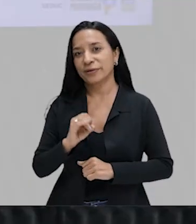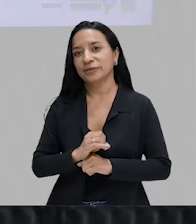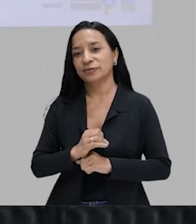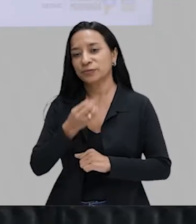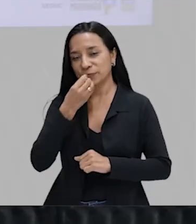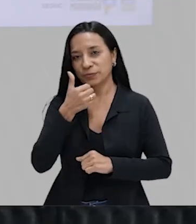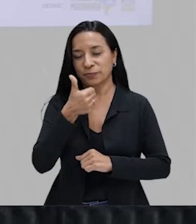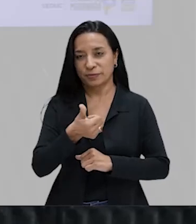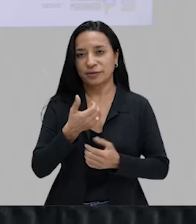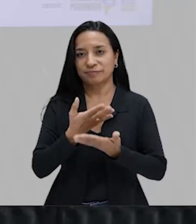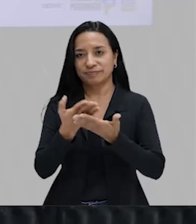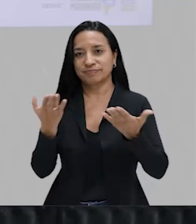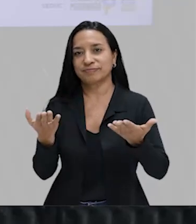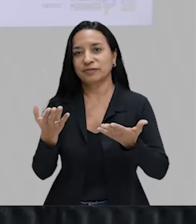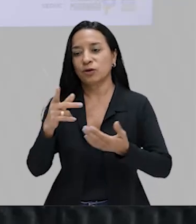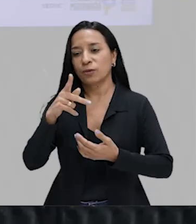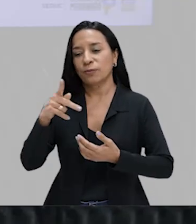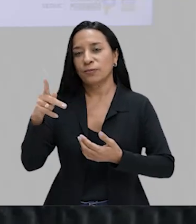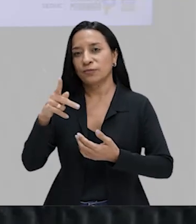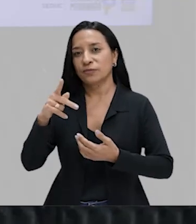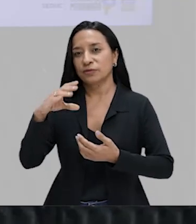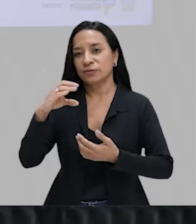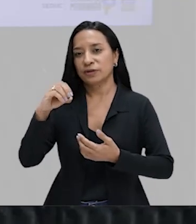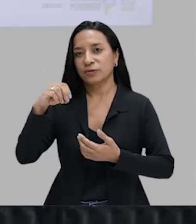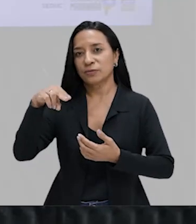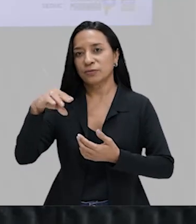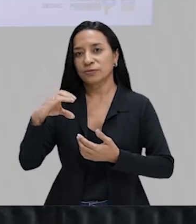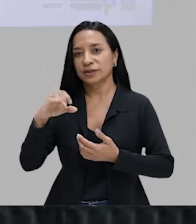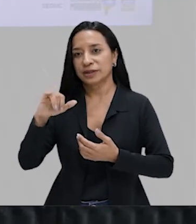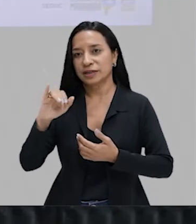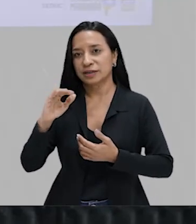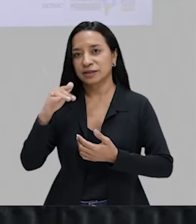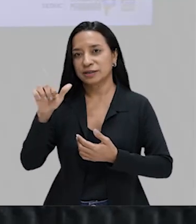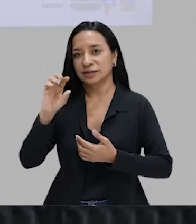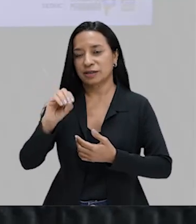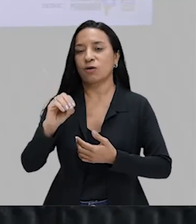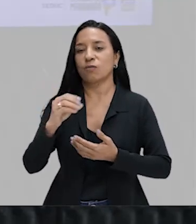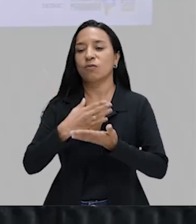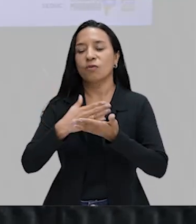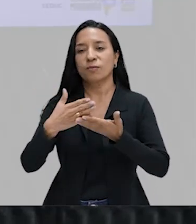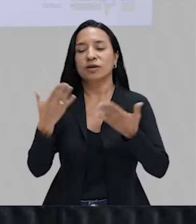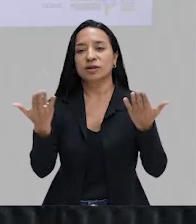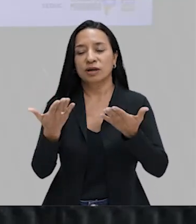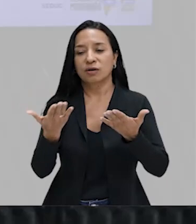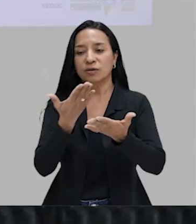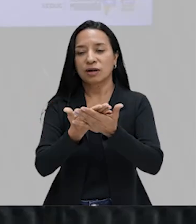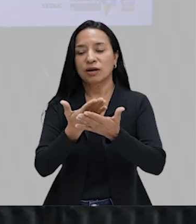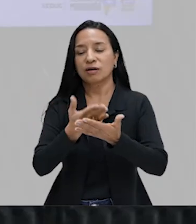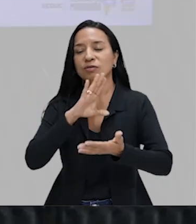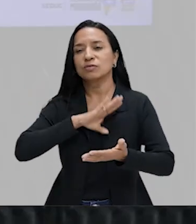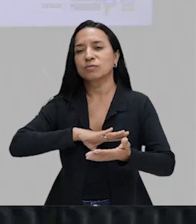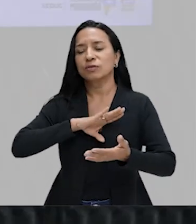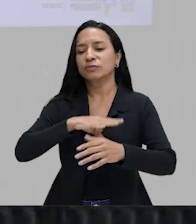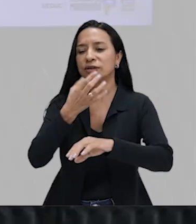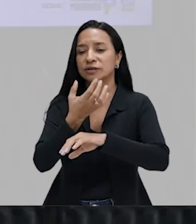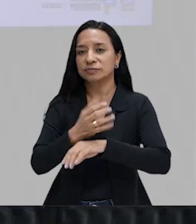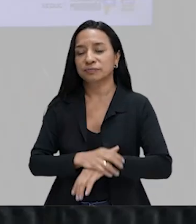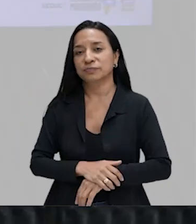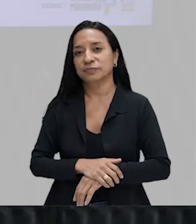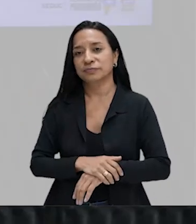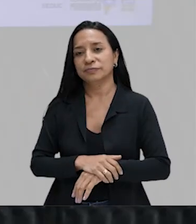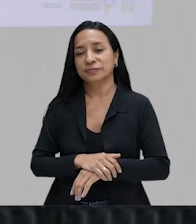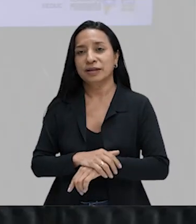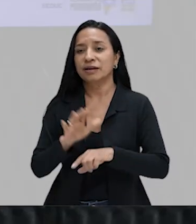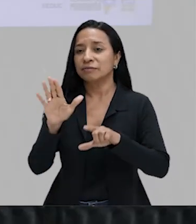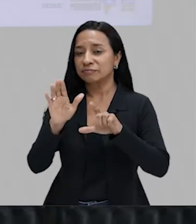pessoal, tudo bem com vocês? Sou professora Conceição Alencar e começa agora a sua aula de língua portuguesa. Se liga na TV Educação e